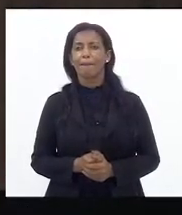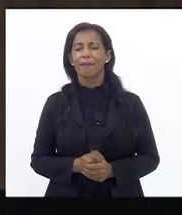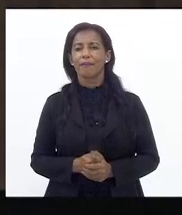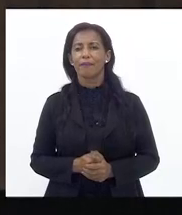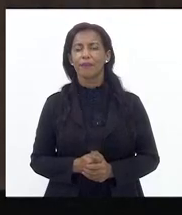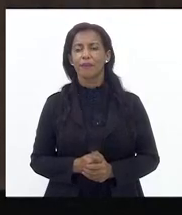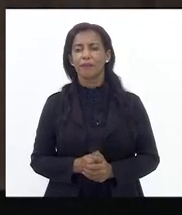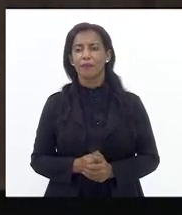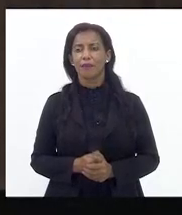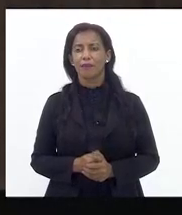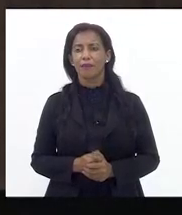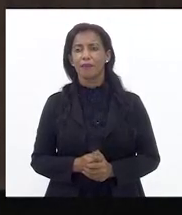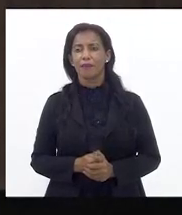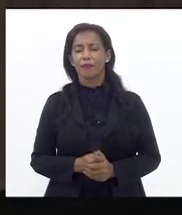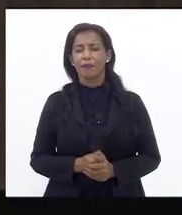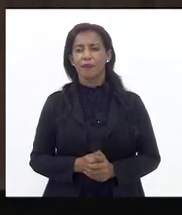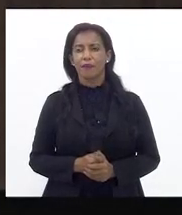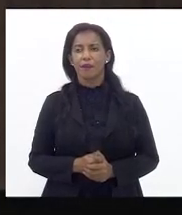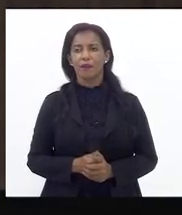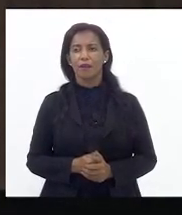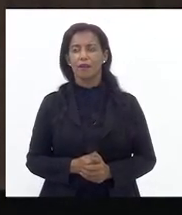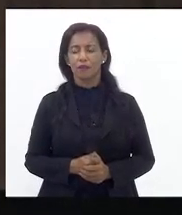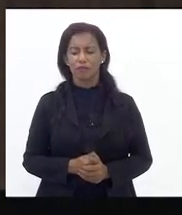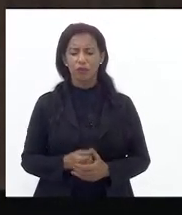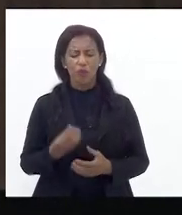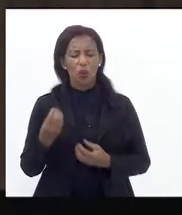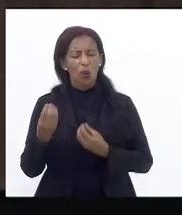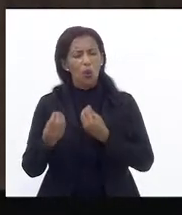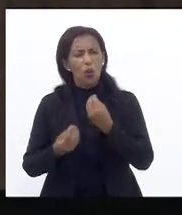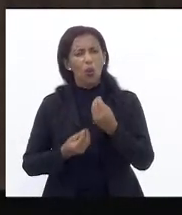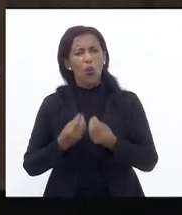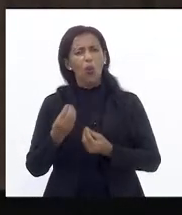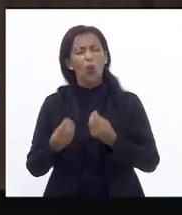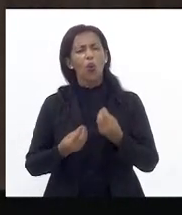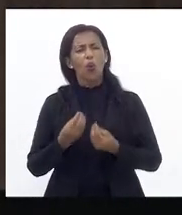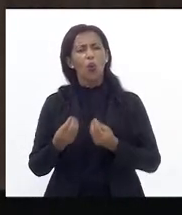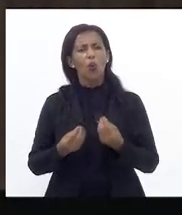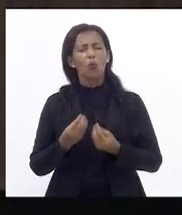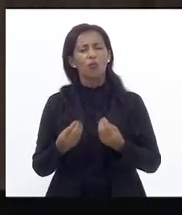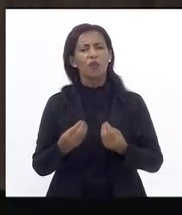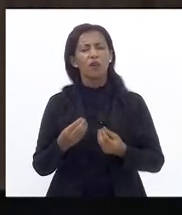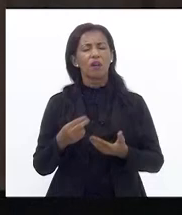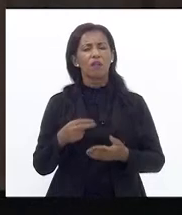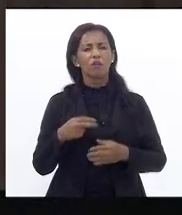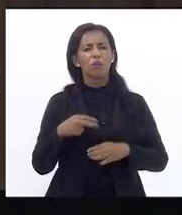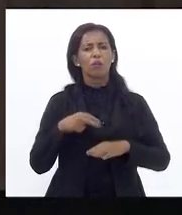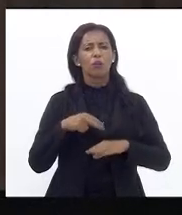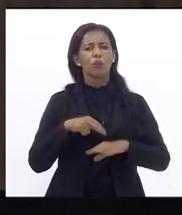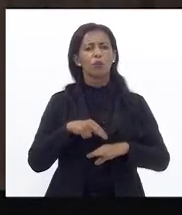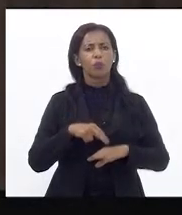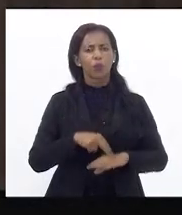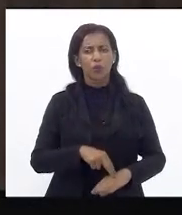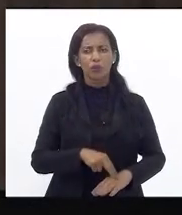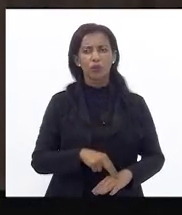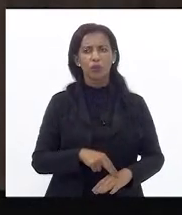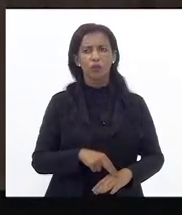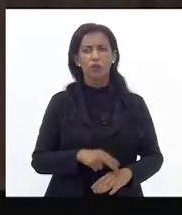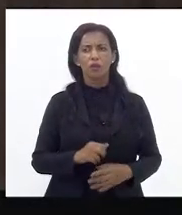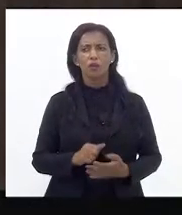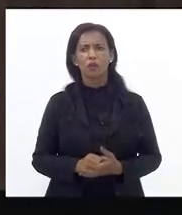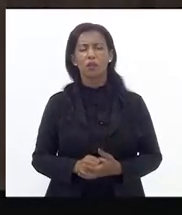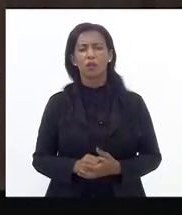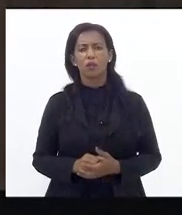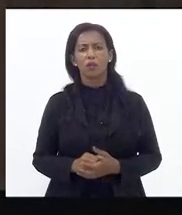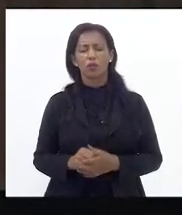o como fica a pouco posicionamento dos nossos